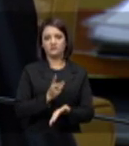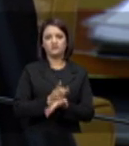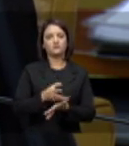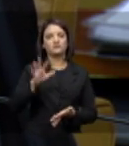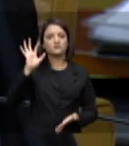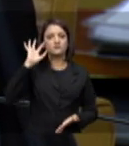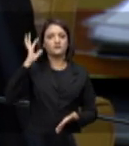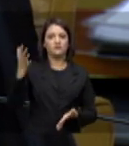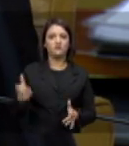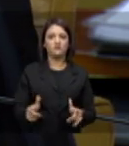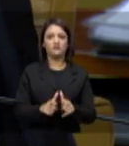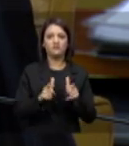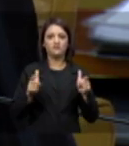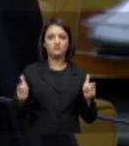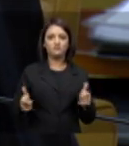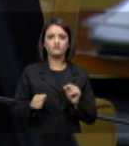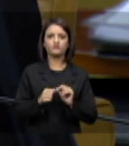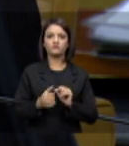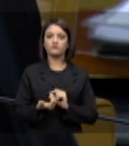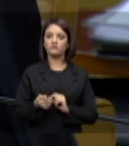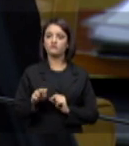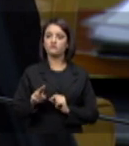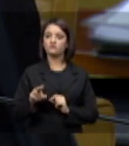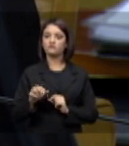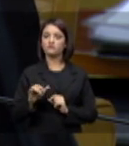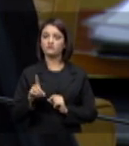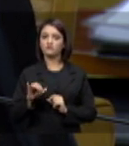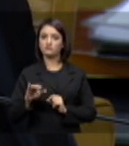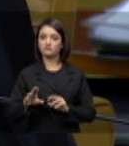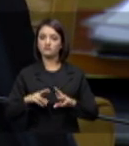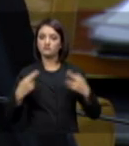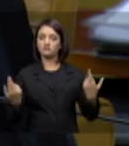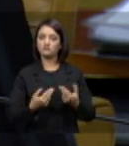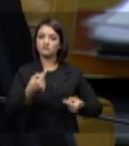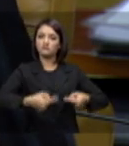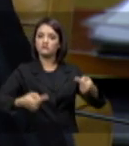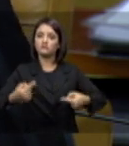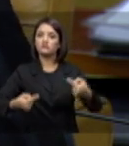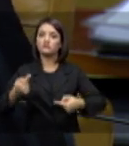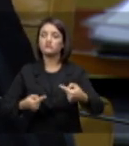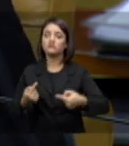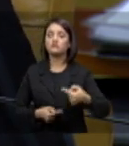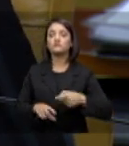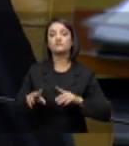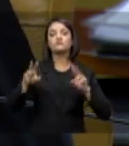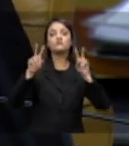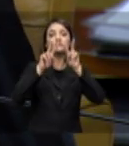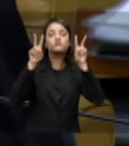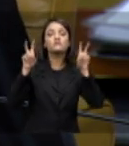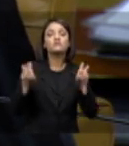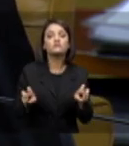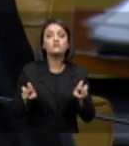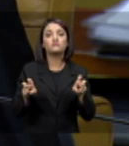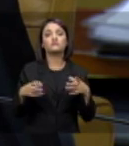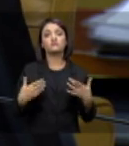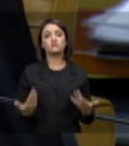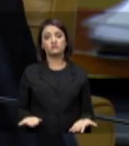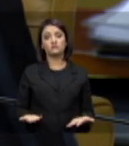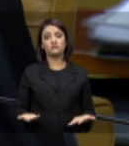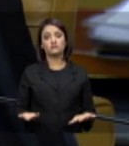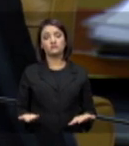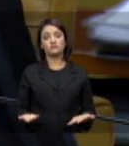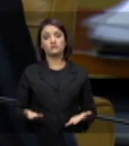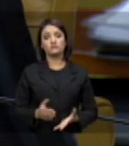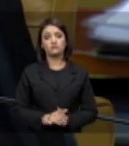a audiência pública para discutir toda a temática que estava ali envolvida tanto quanto